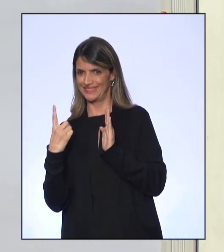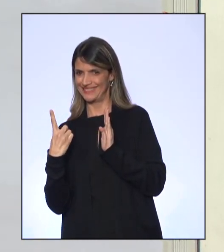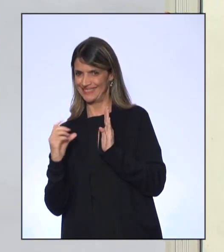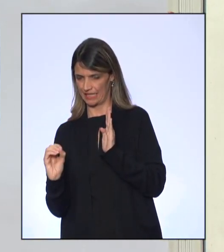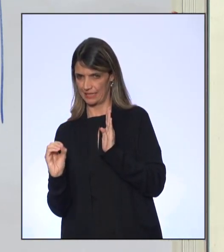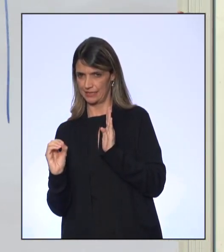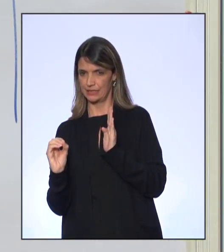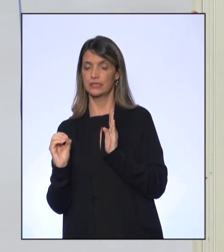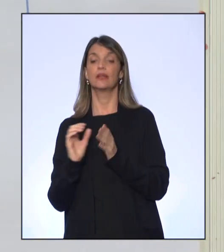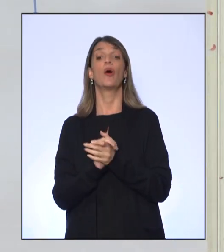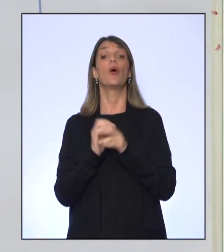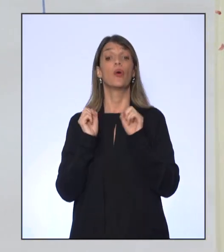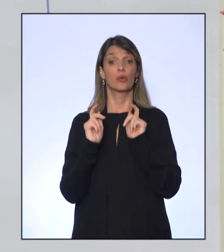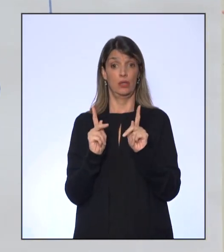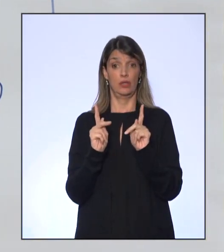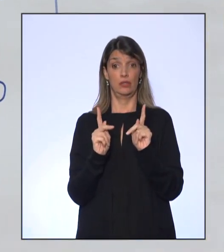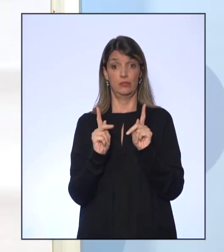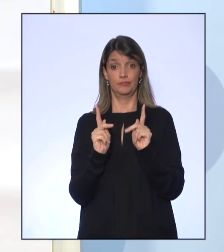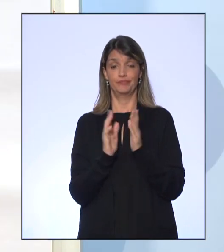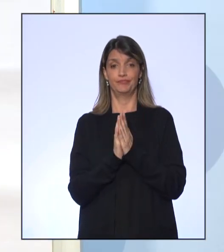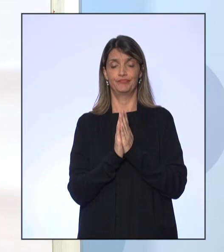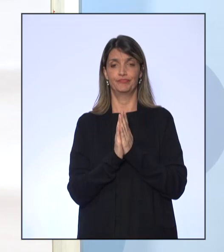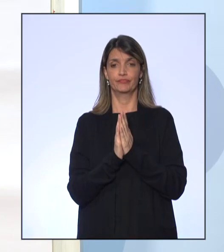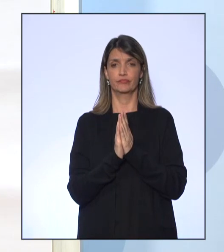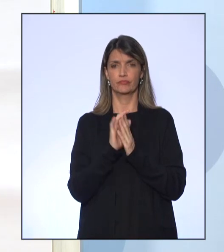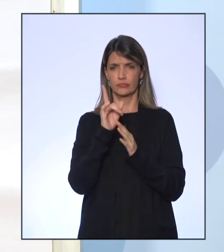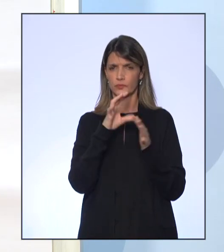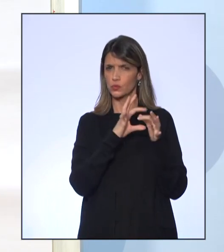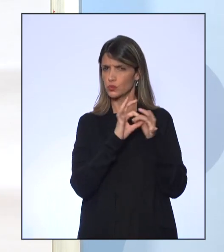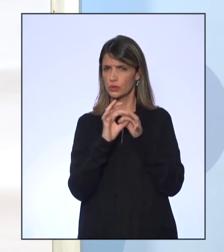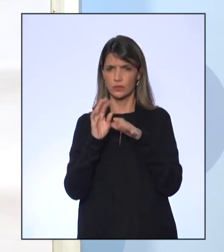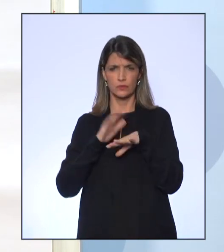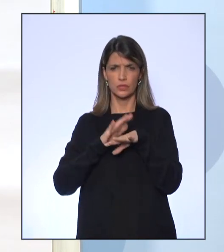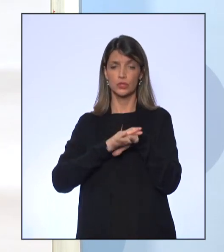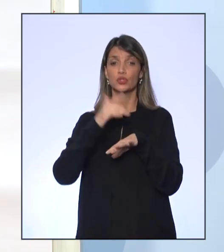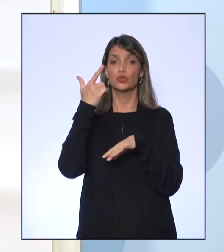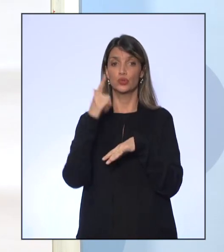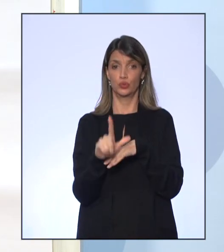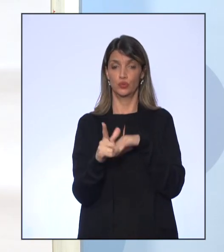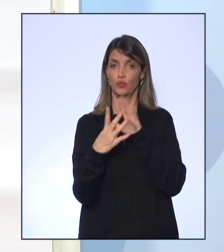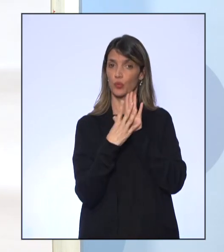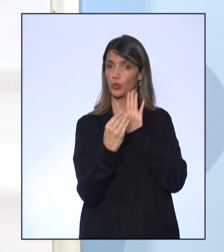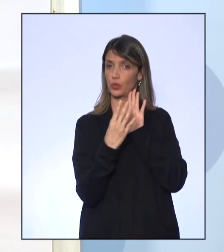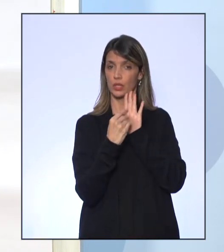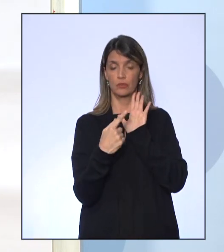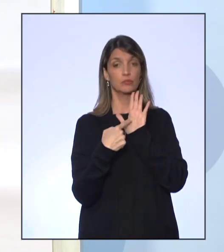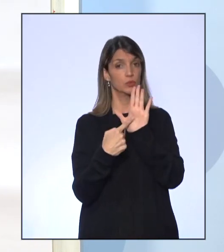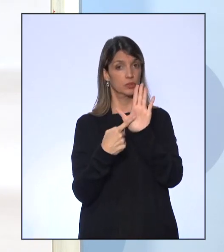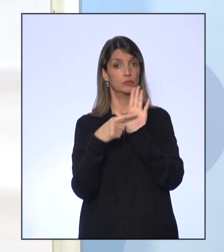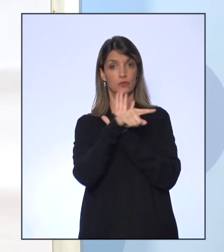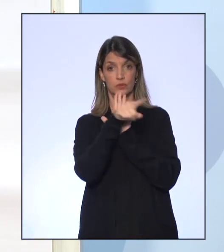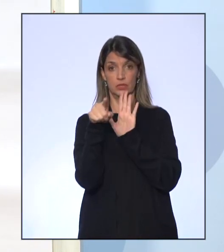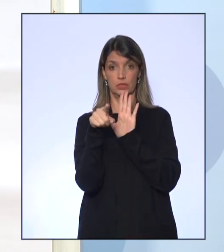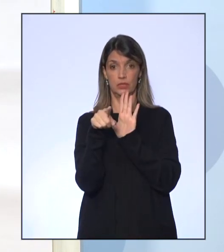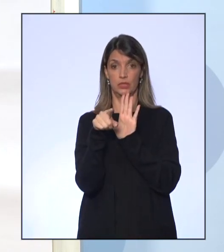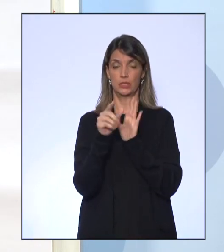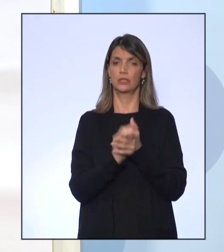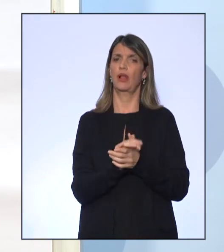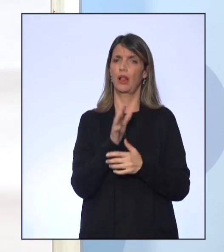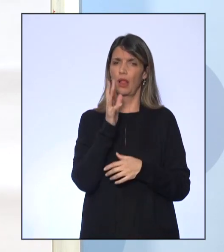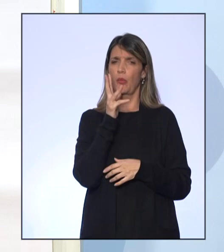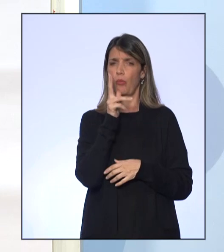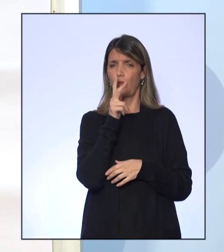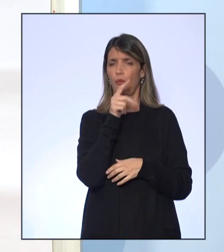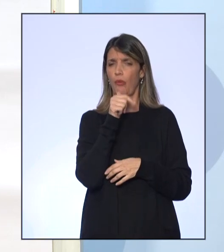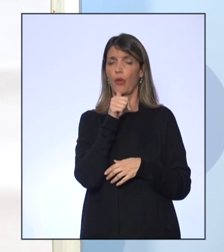10. Beleza. Nessa ideia, nesse contexto, eu vou fazer de novo pelo modelo que eu apresentei para vocês, que é um pouquinho mais demorado,